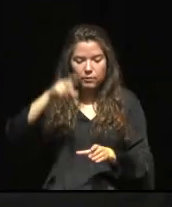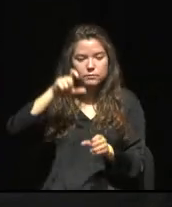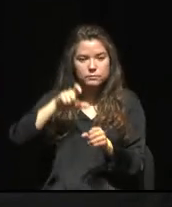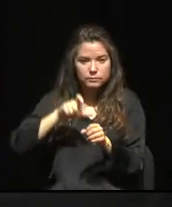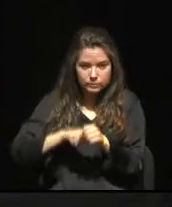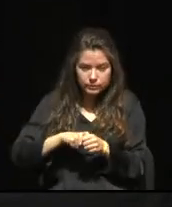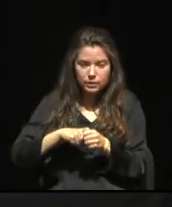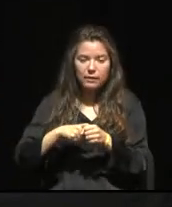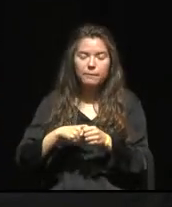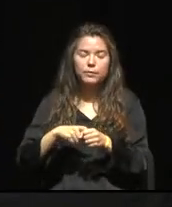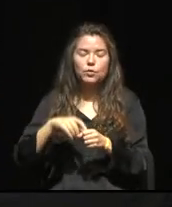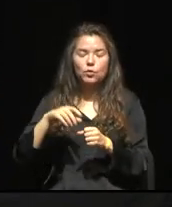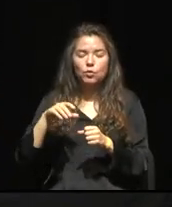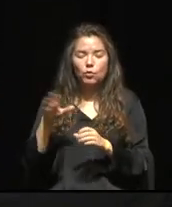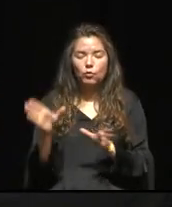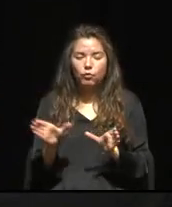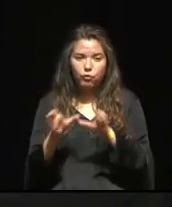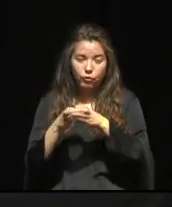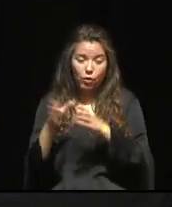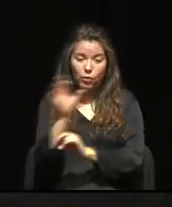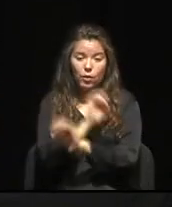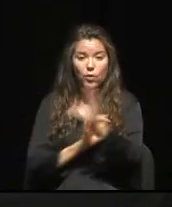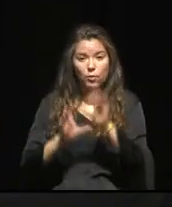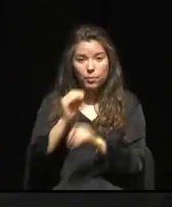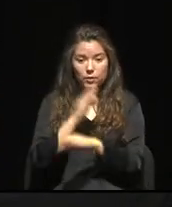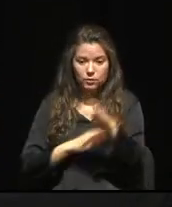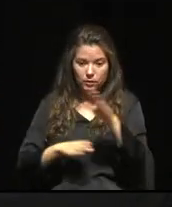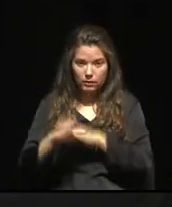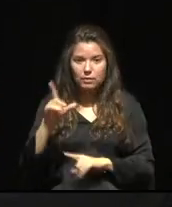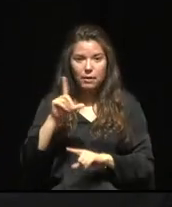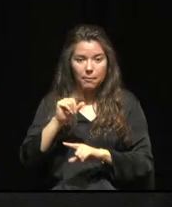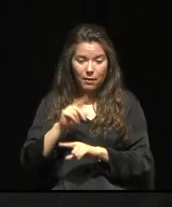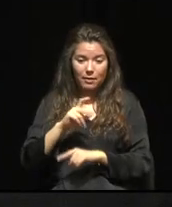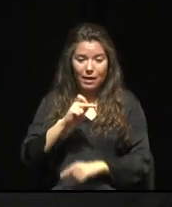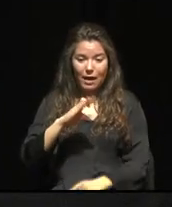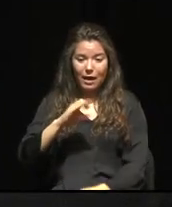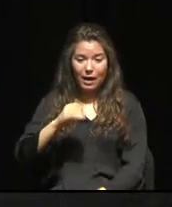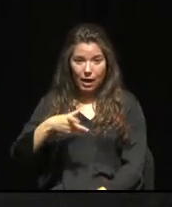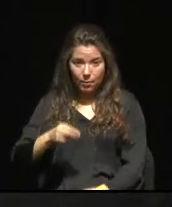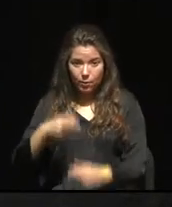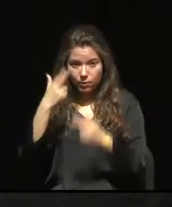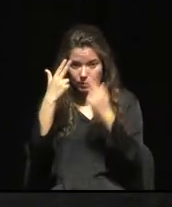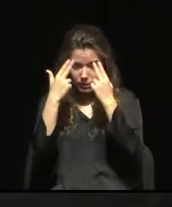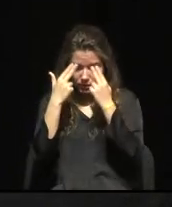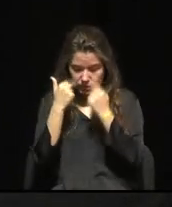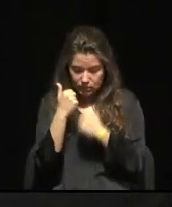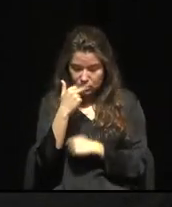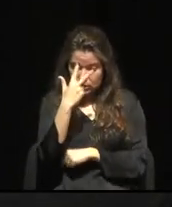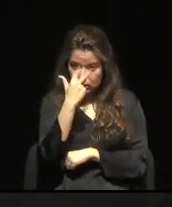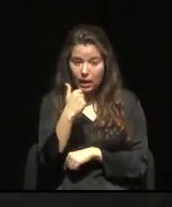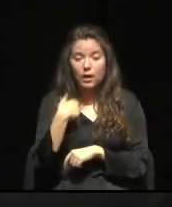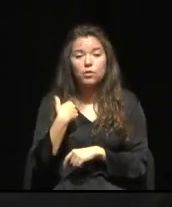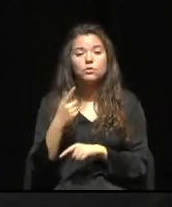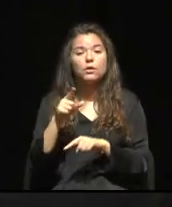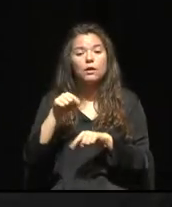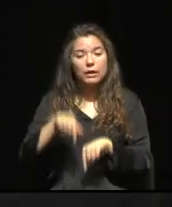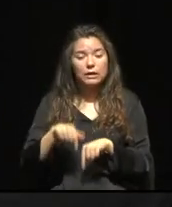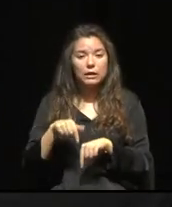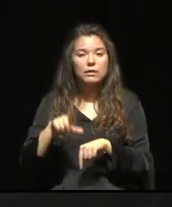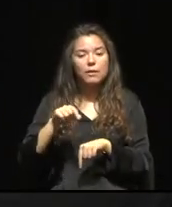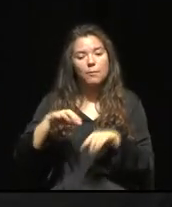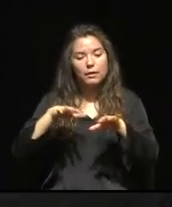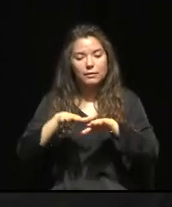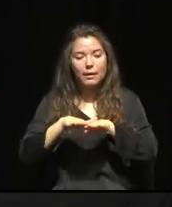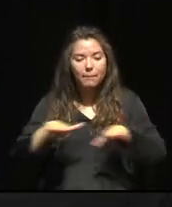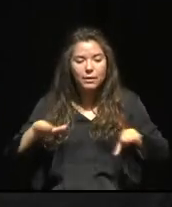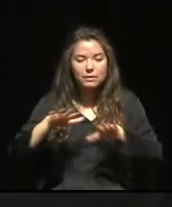fórum europeu da deficiência membro da Assembleia de representantes da acapo da associação de segos e amblíopes de Portugal presidente da mesa da